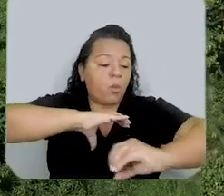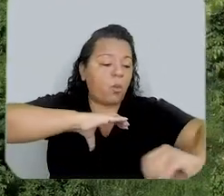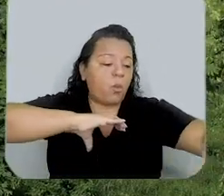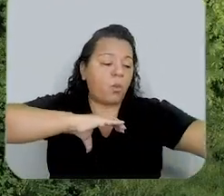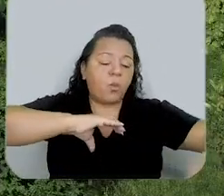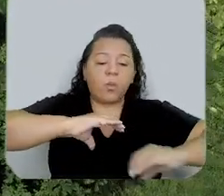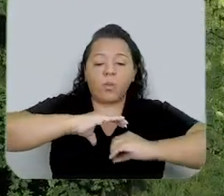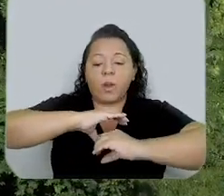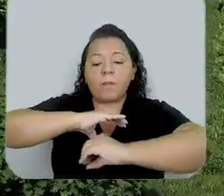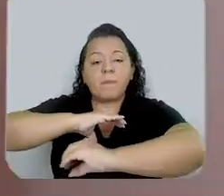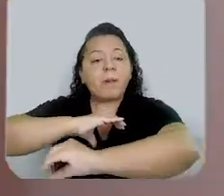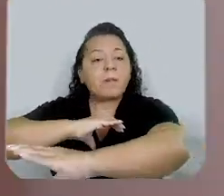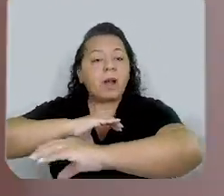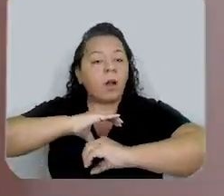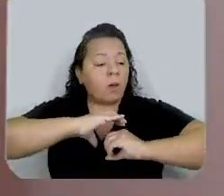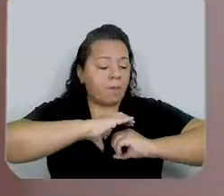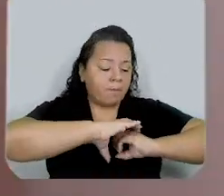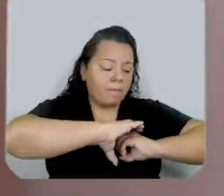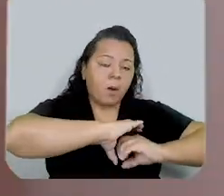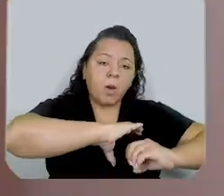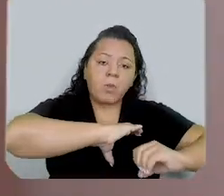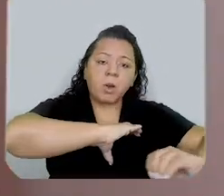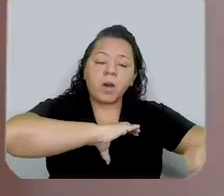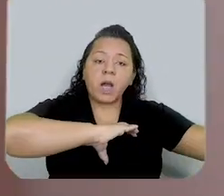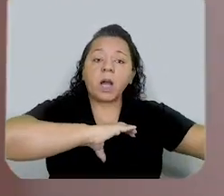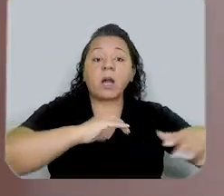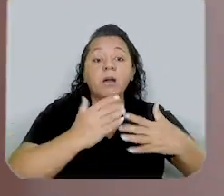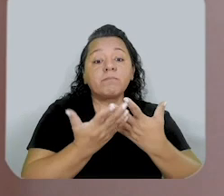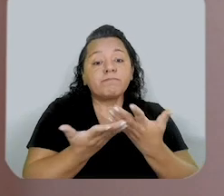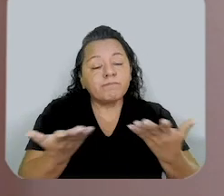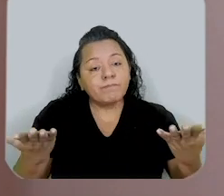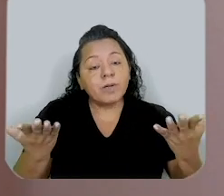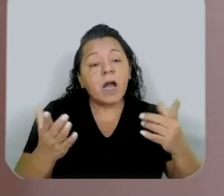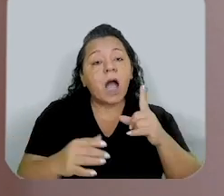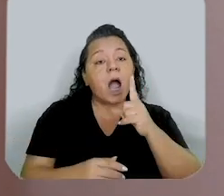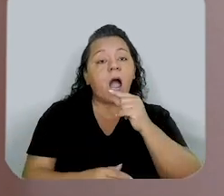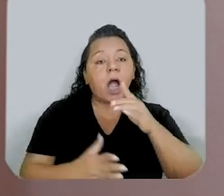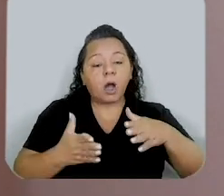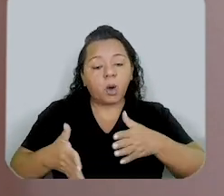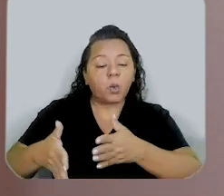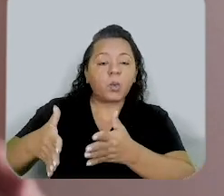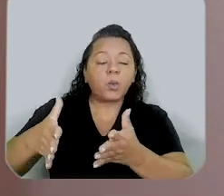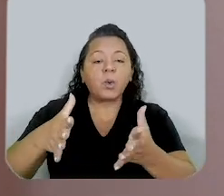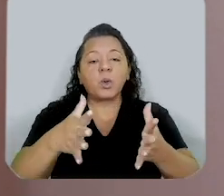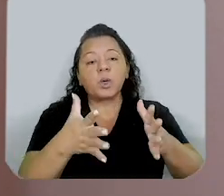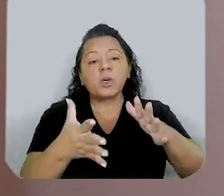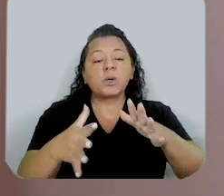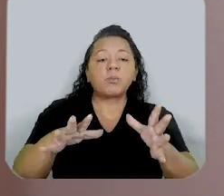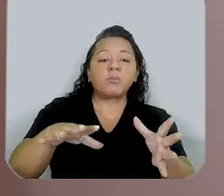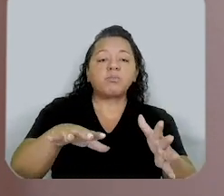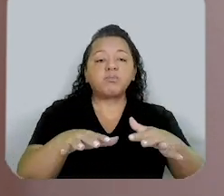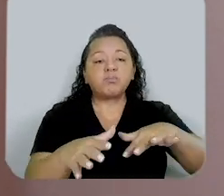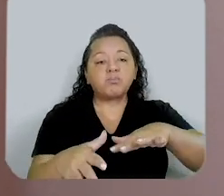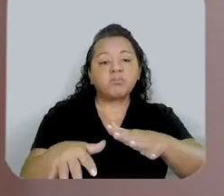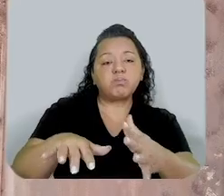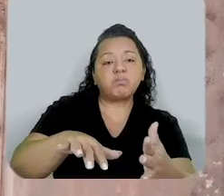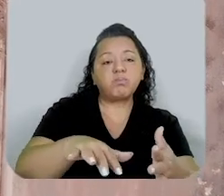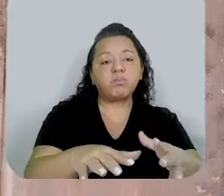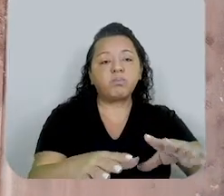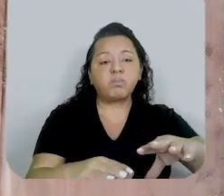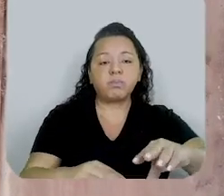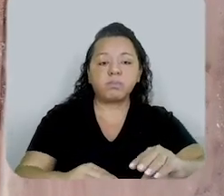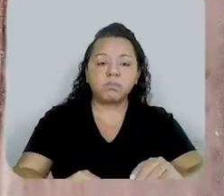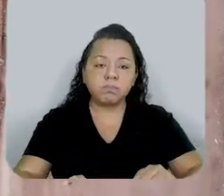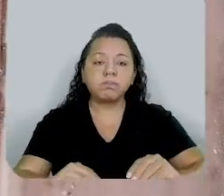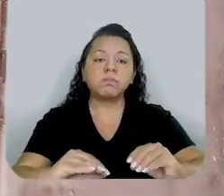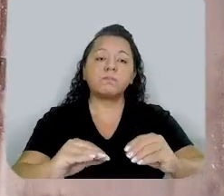vai morrendo. Na medida que eles começam a aterrar os rios, é apagar nossa presença,